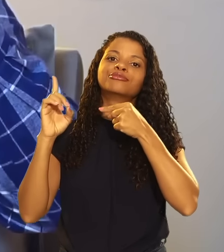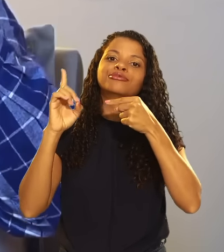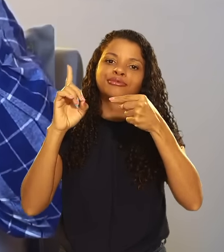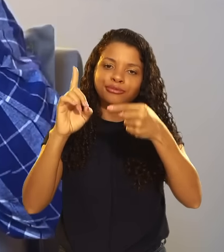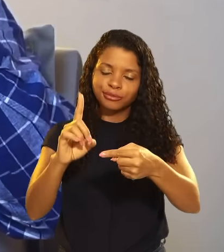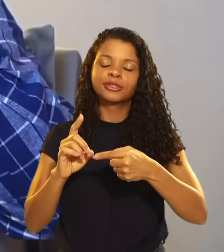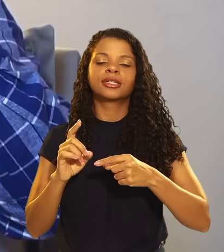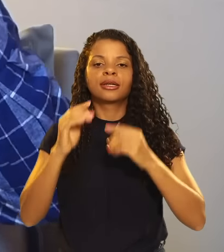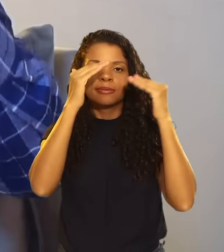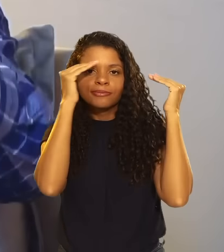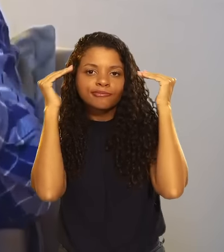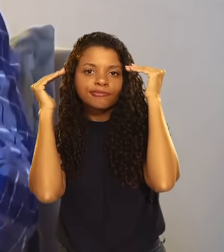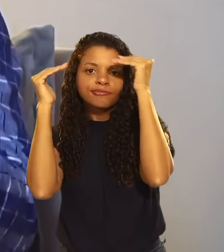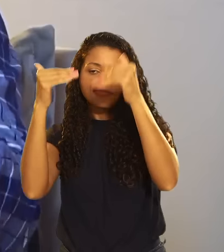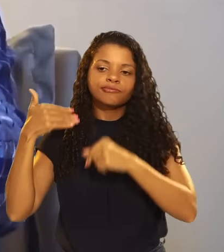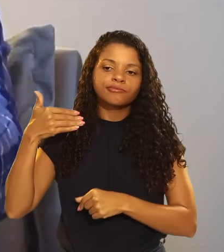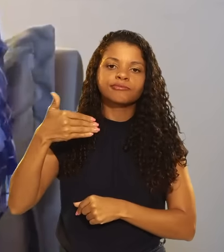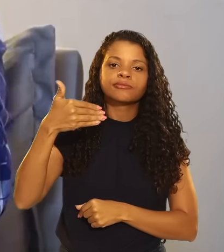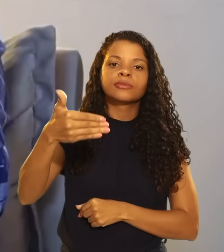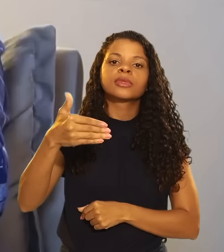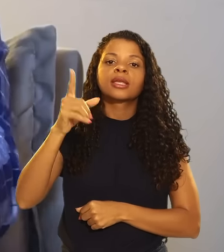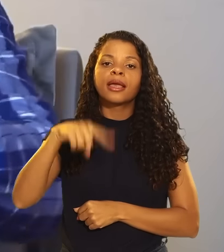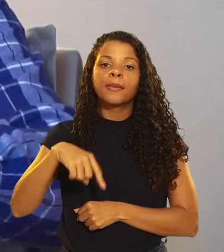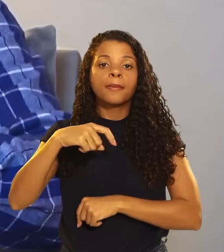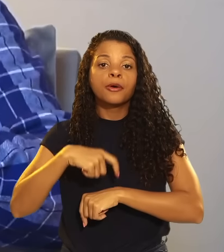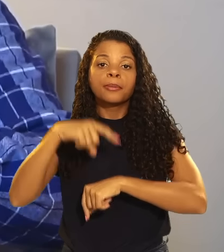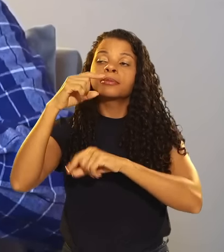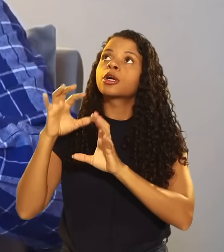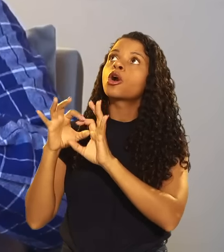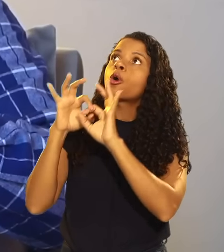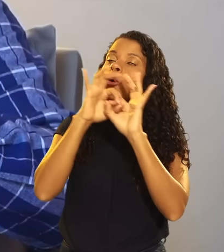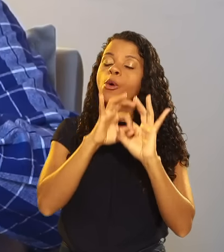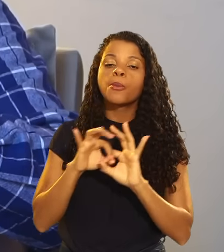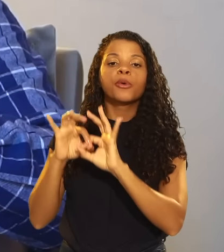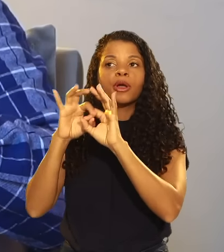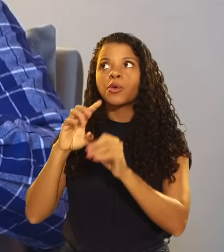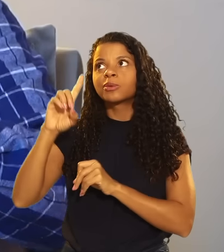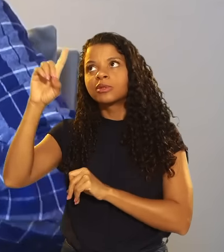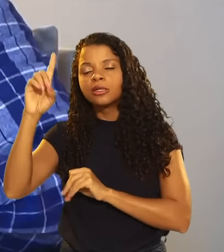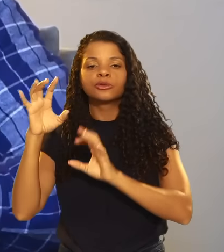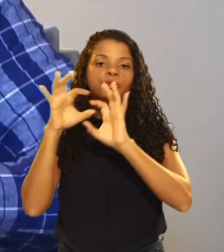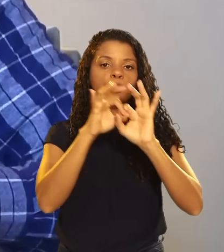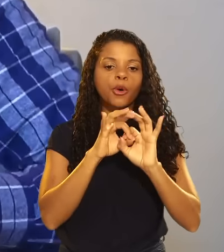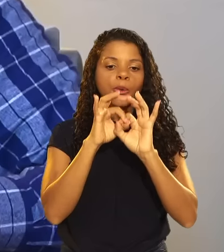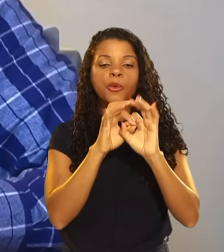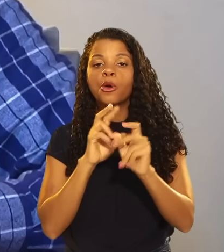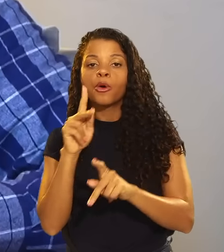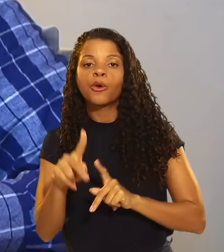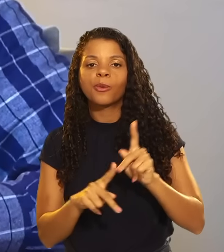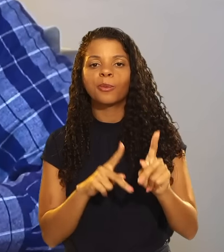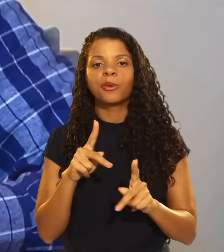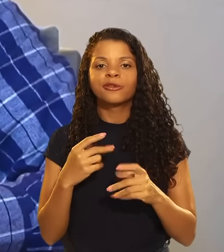de comunhão, de estreitar mais os laços com o seu povo, para que eles já vivam